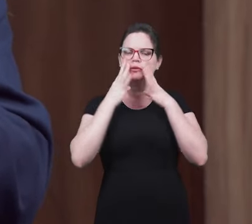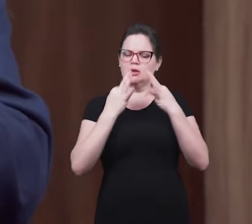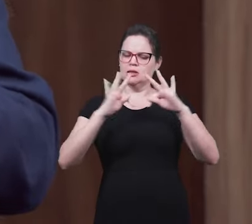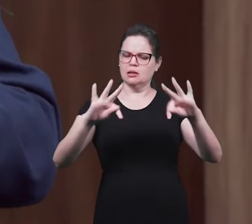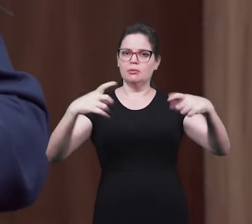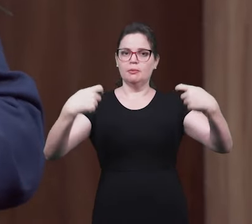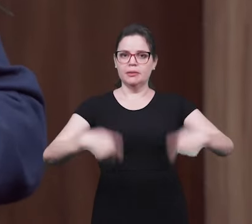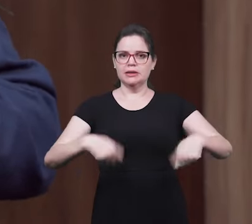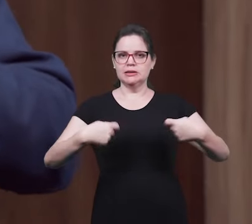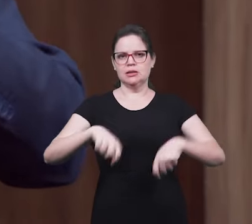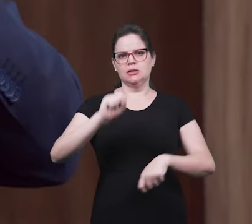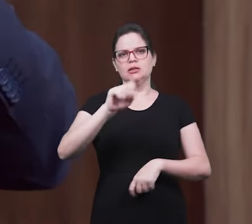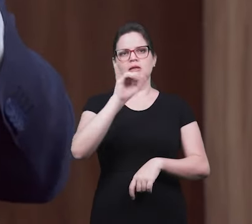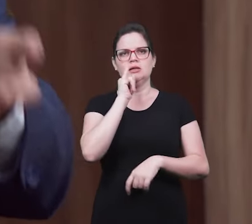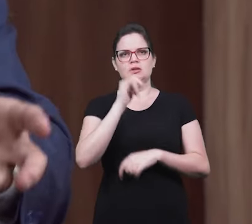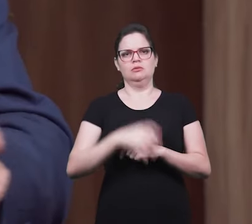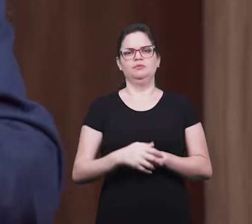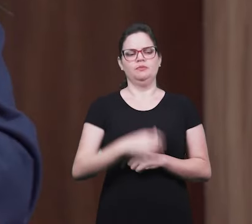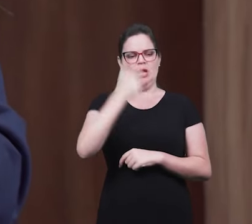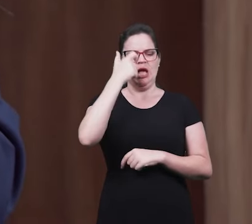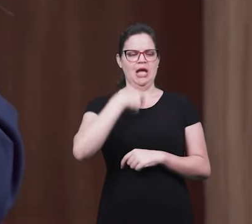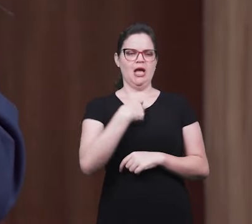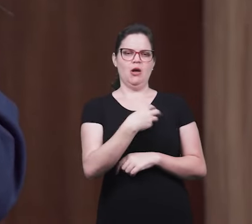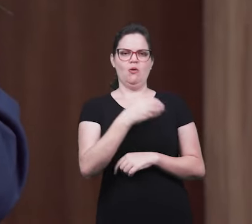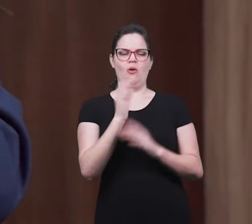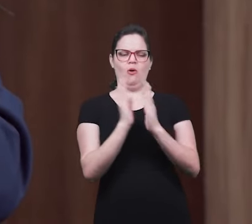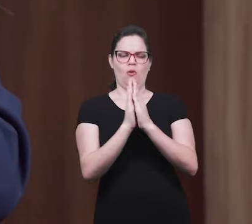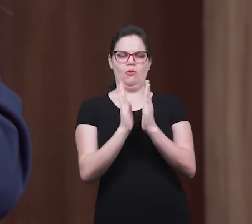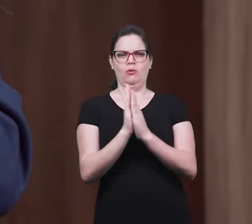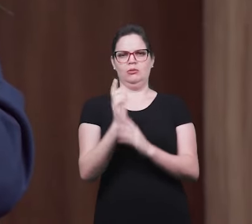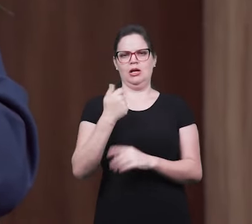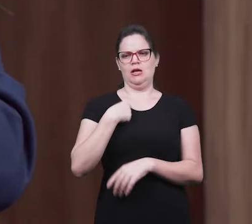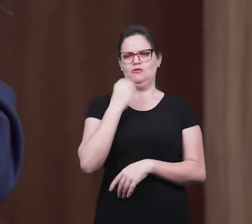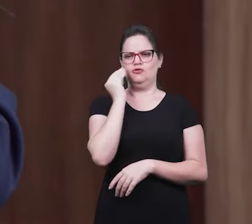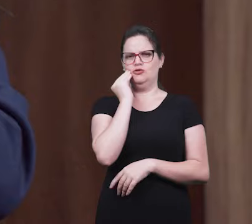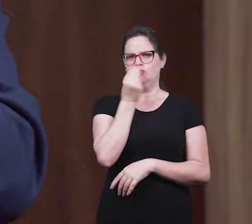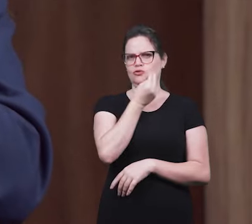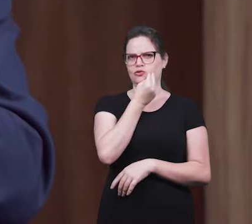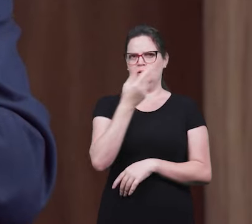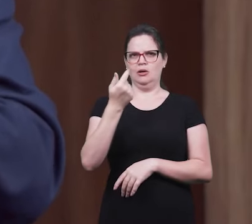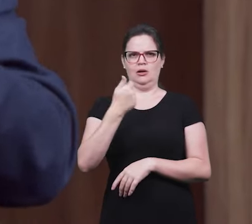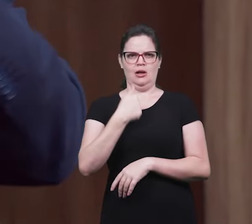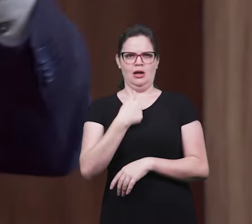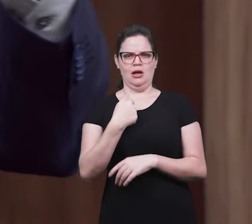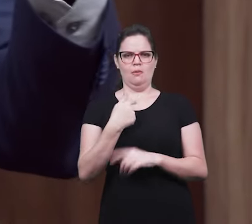eu oro, eu jejuo, eu faço, mas eu estou